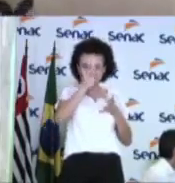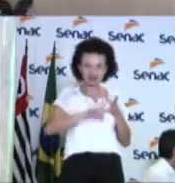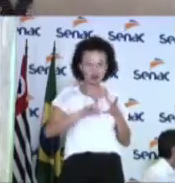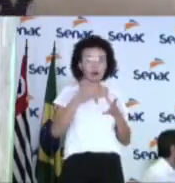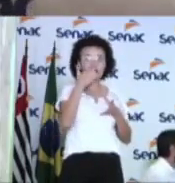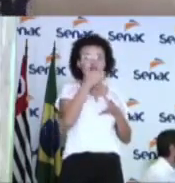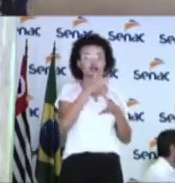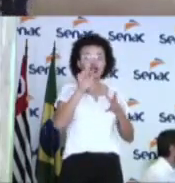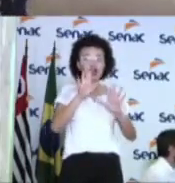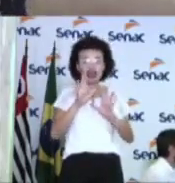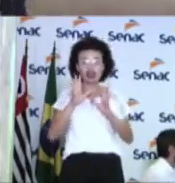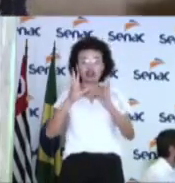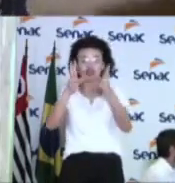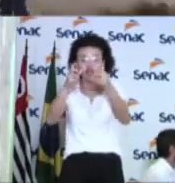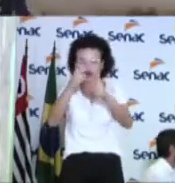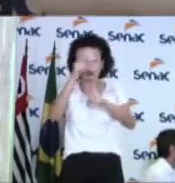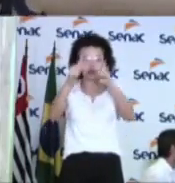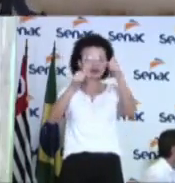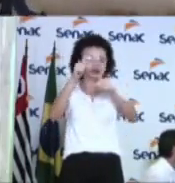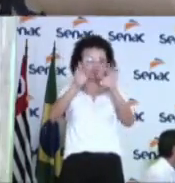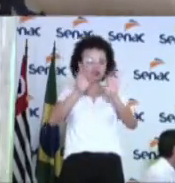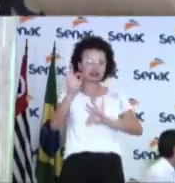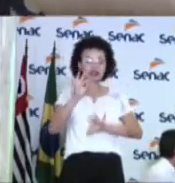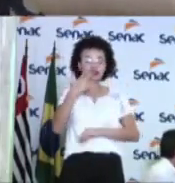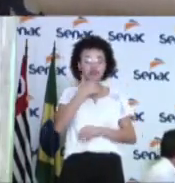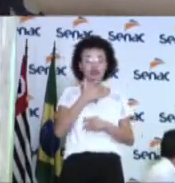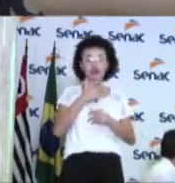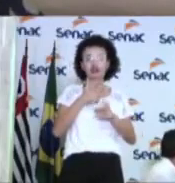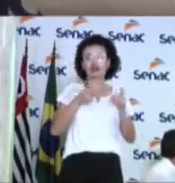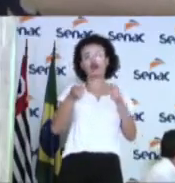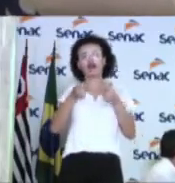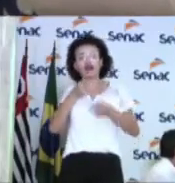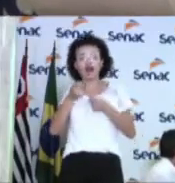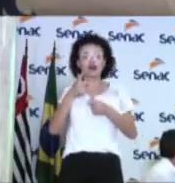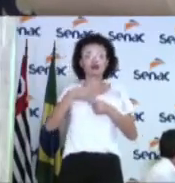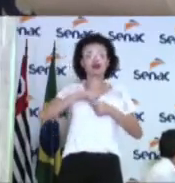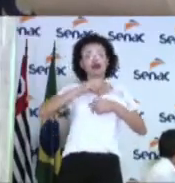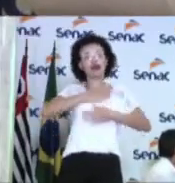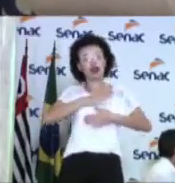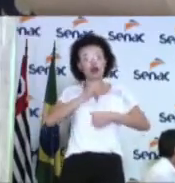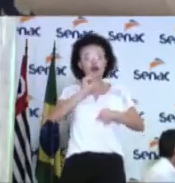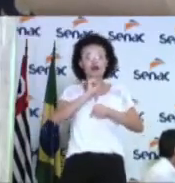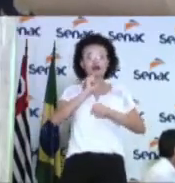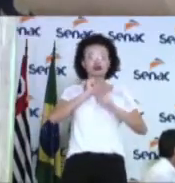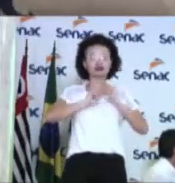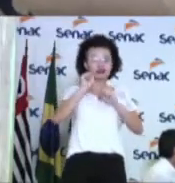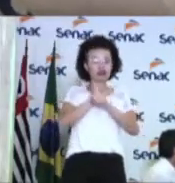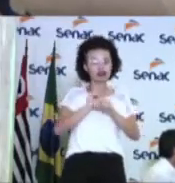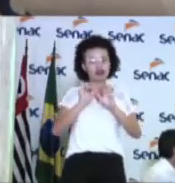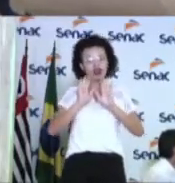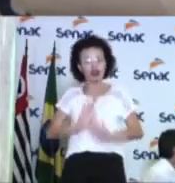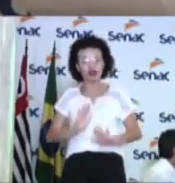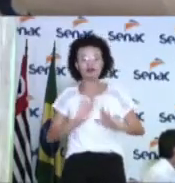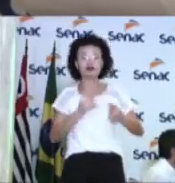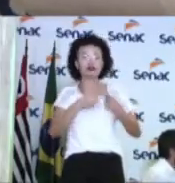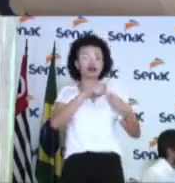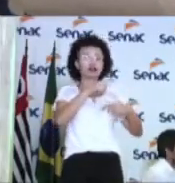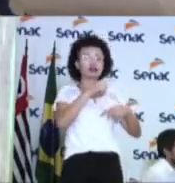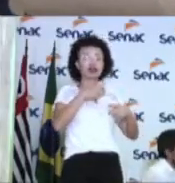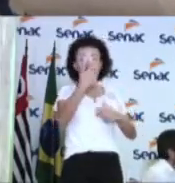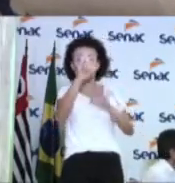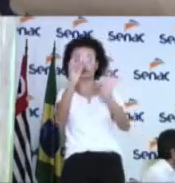agência toda, porque assim, existem um monte de outros projetos, isso que demanda muito tempo, acaba